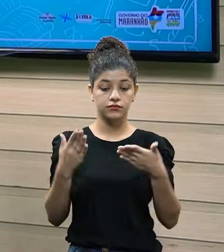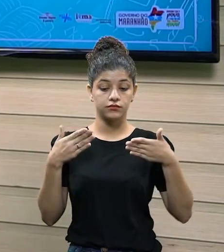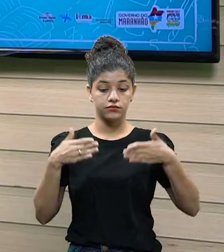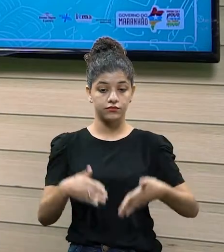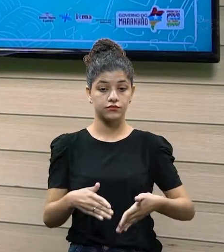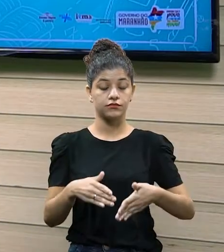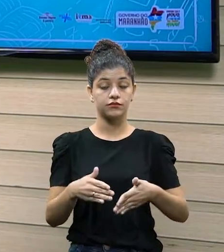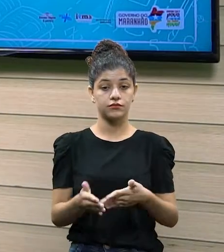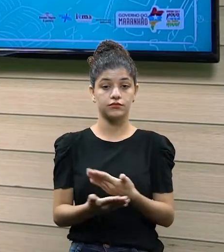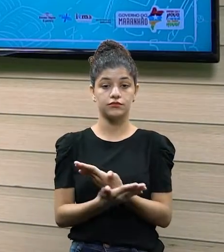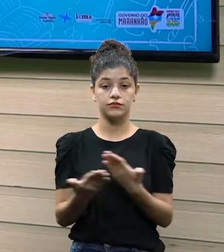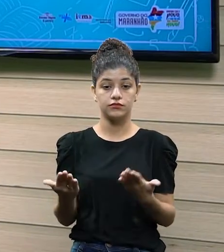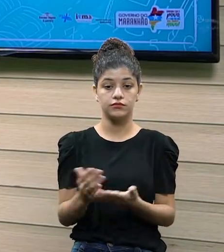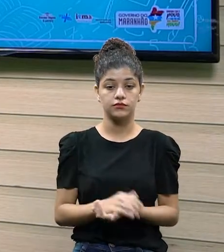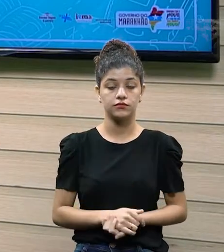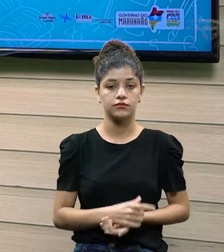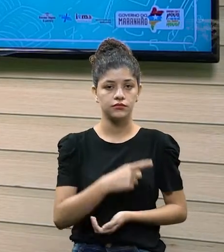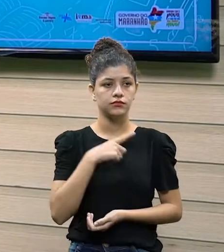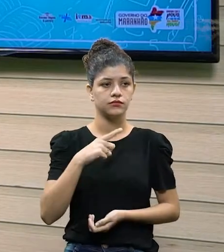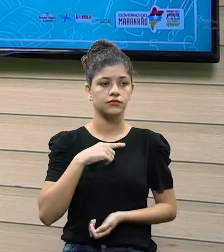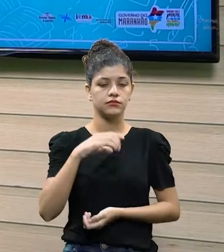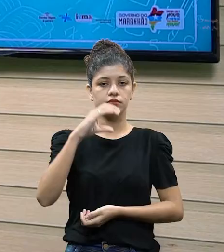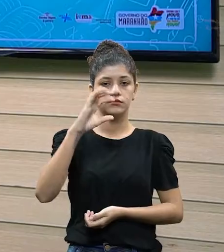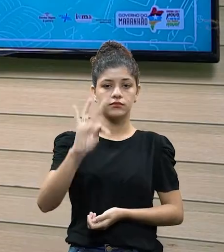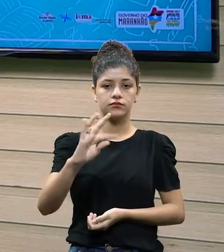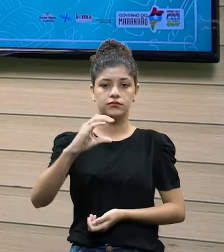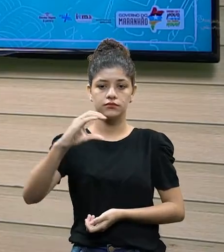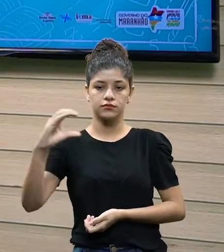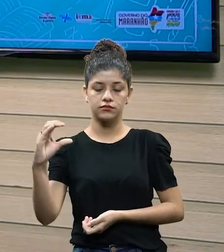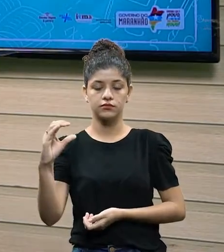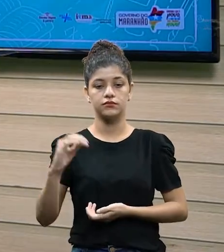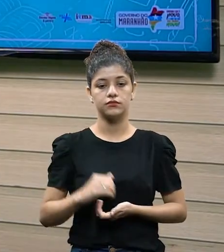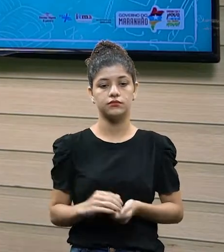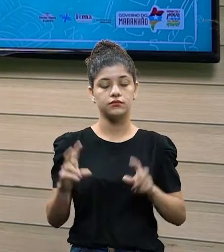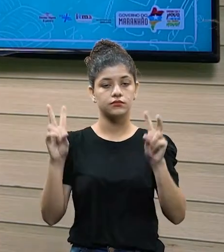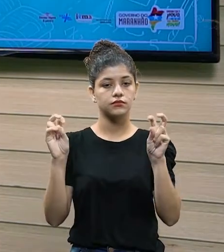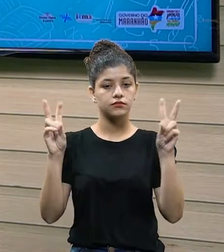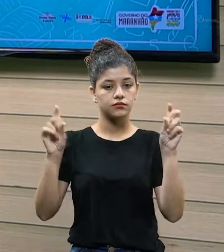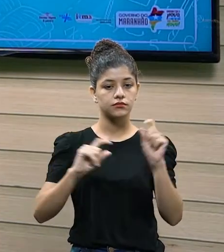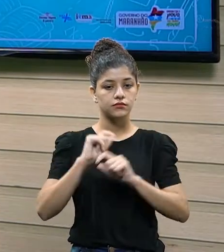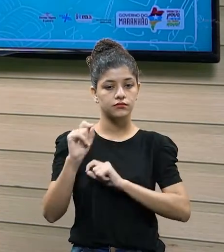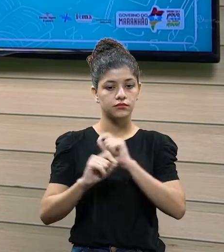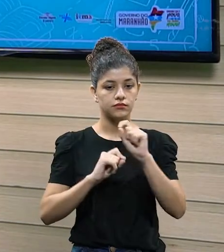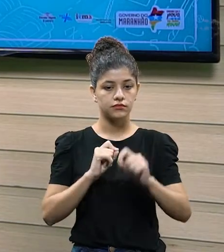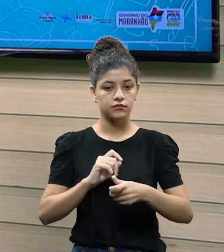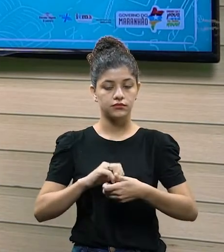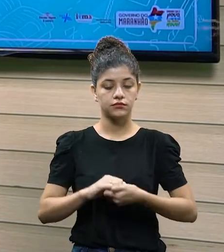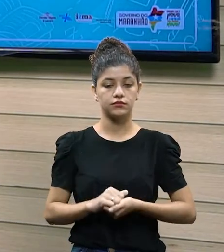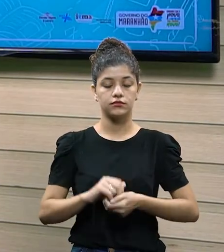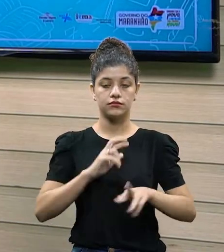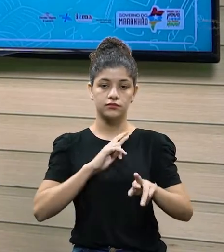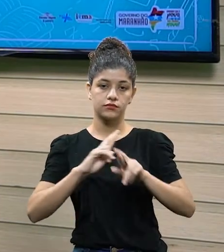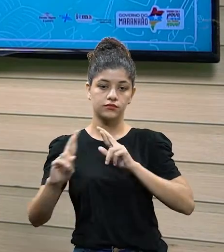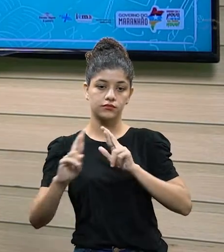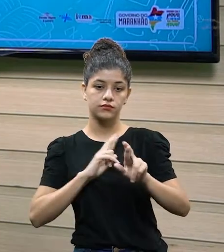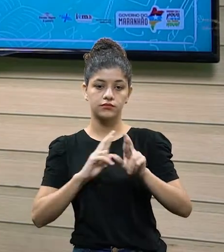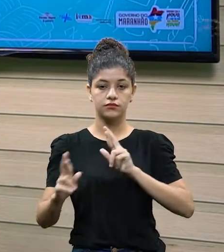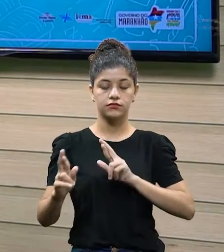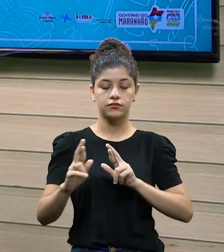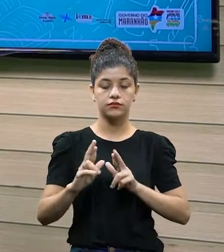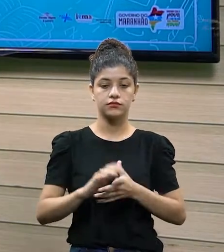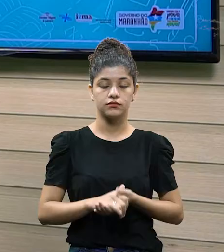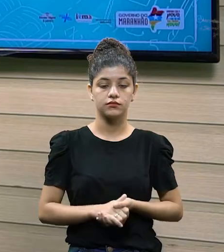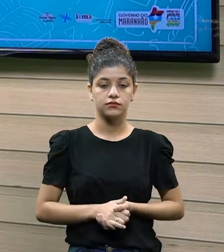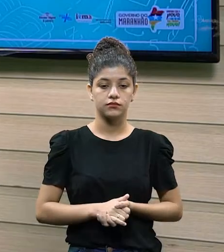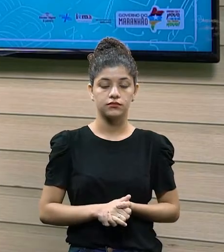vocês. Quando eu fiz minha monografia no curso de Ciências Sociais, a temática da minha monografia foi exatamente essa relação entre o homo econômicos